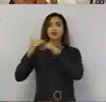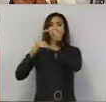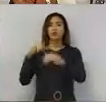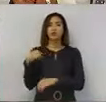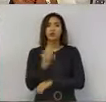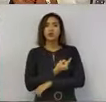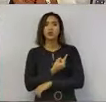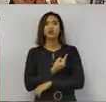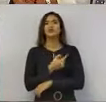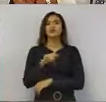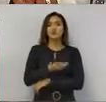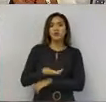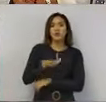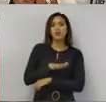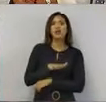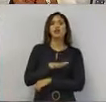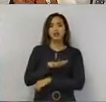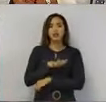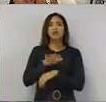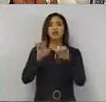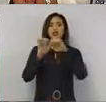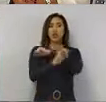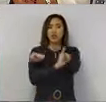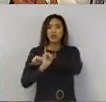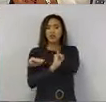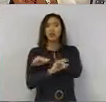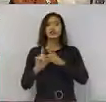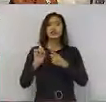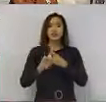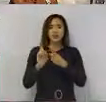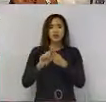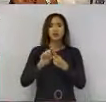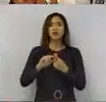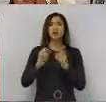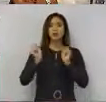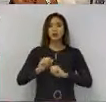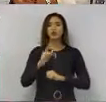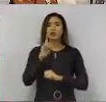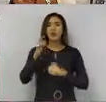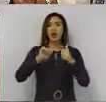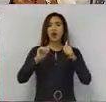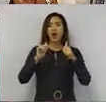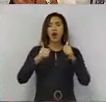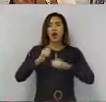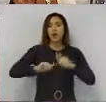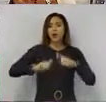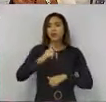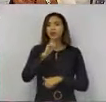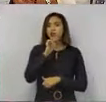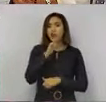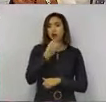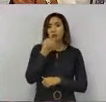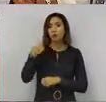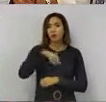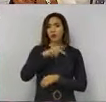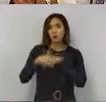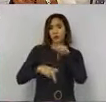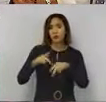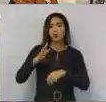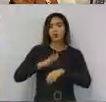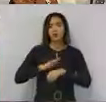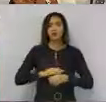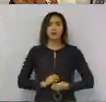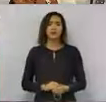nossas regiões, da nossa infraestrutura e a disponibilidade de água para a população. Isso é o mais importante do que o tempo que a obra vai durar,